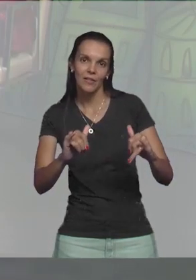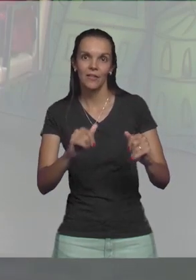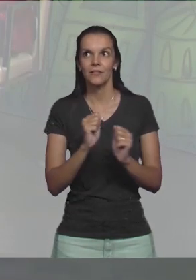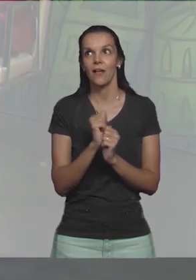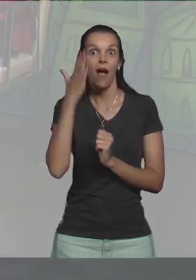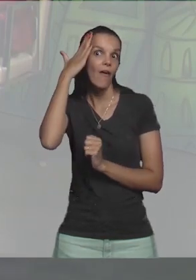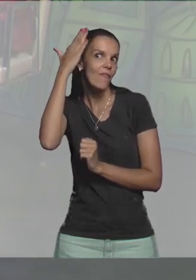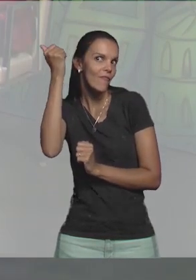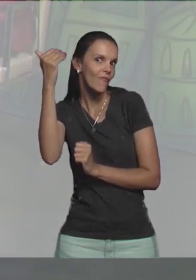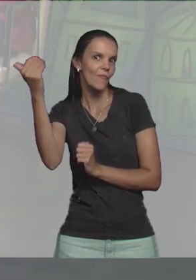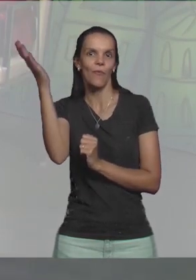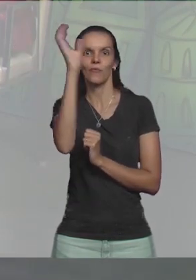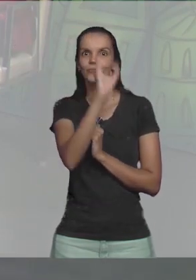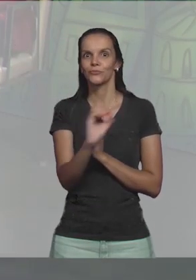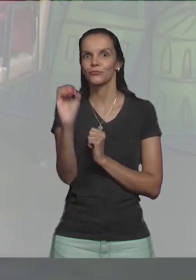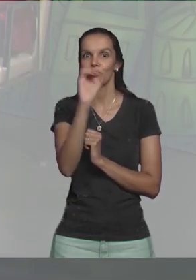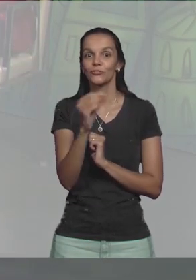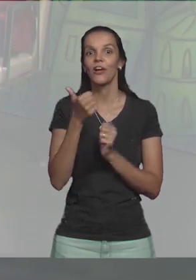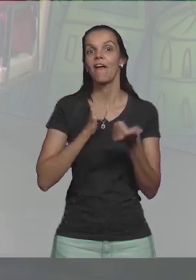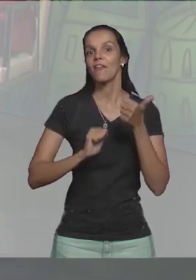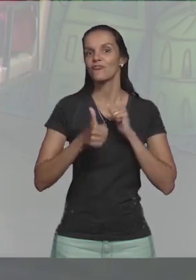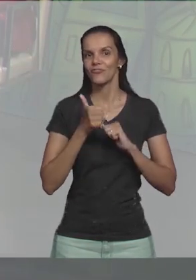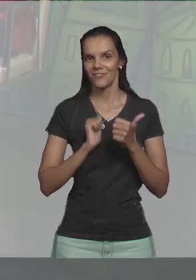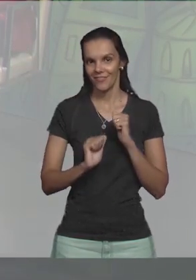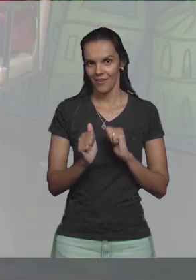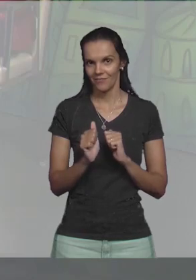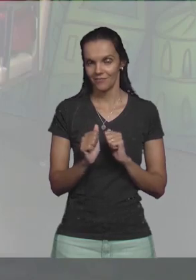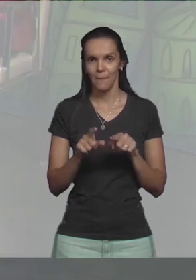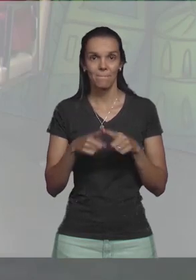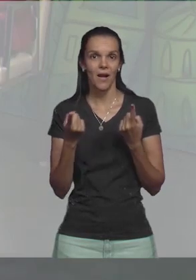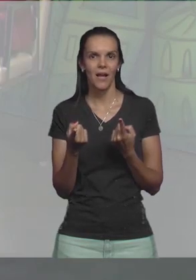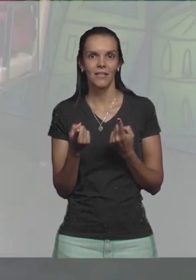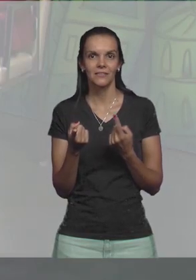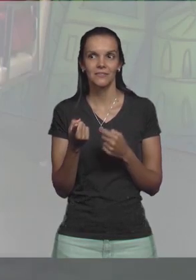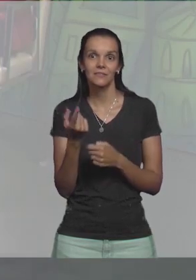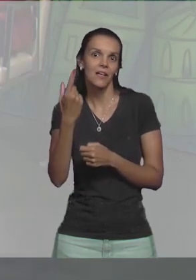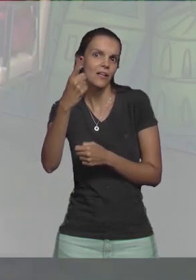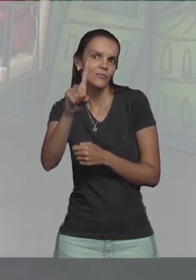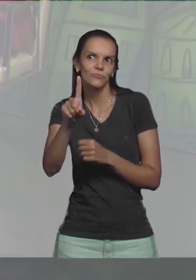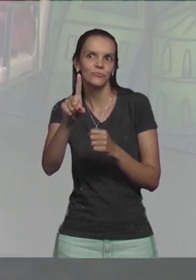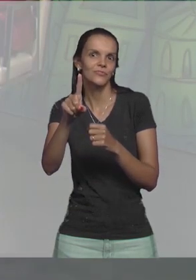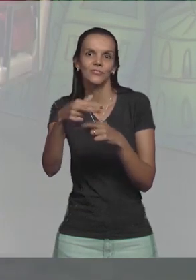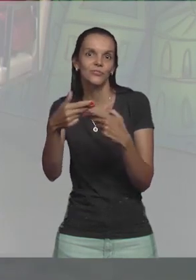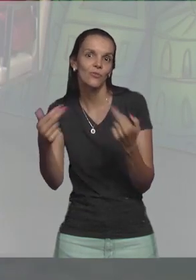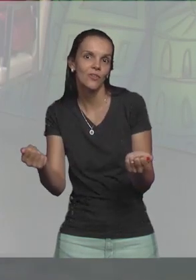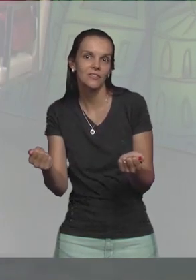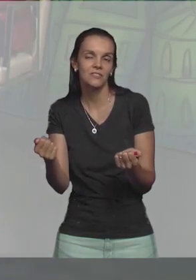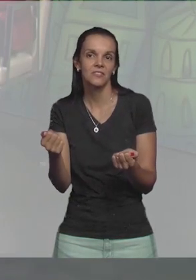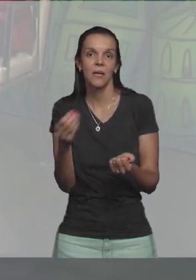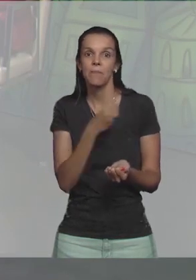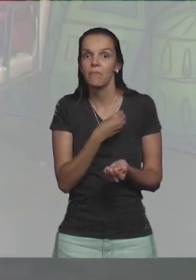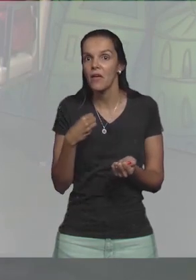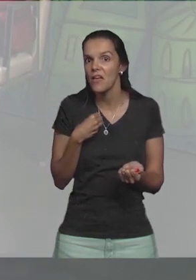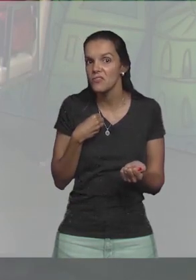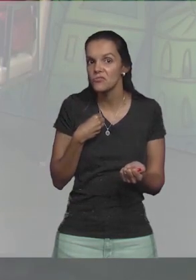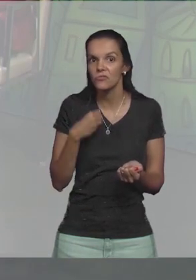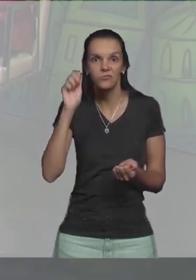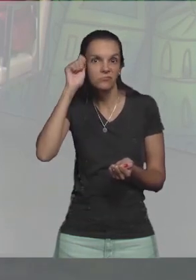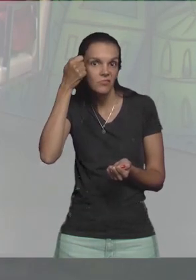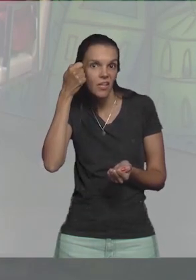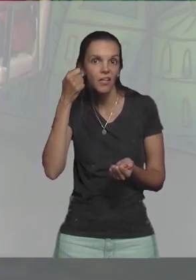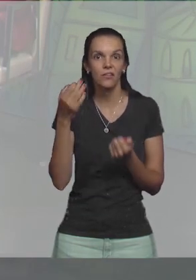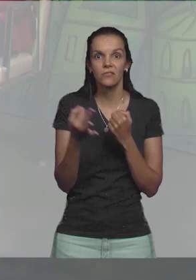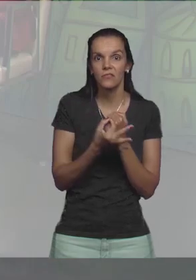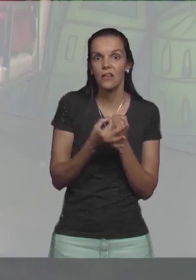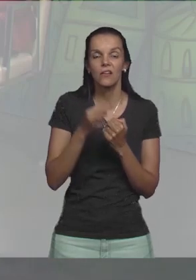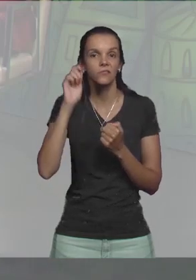uma celebridade, como uma pessoa artística, mas eu não estou ali nas outras funções, eu não estou vendo um médico negro, eu não estou vendo um